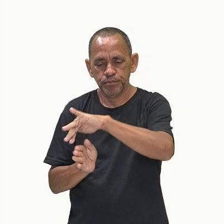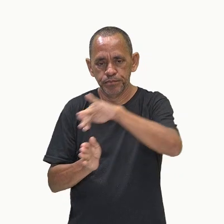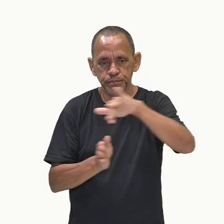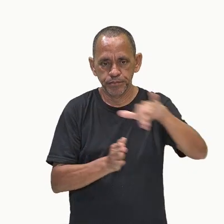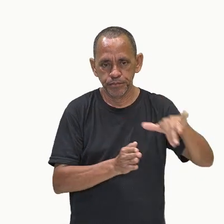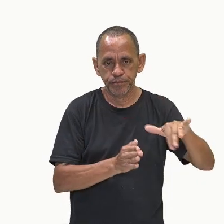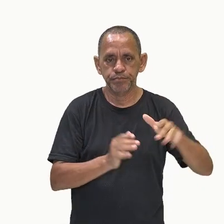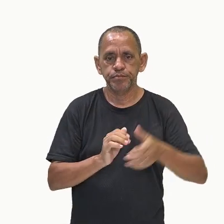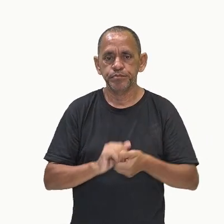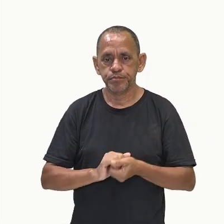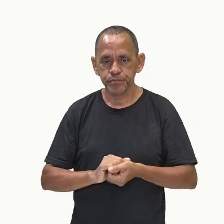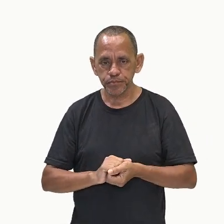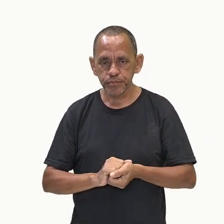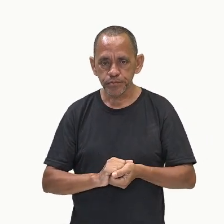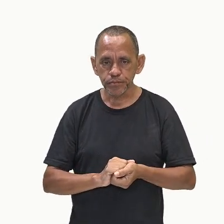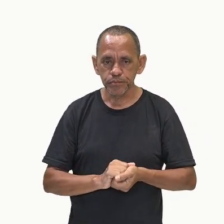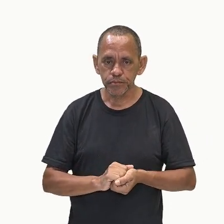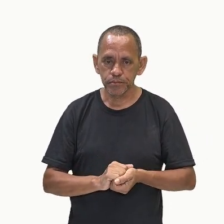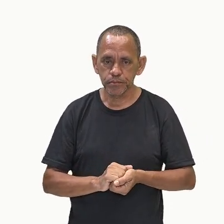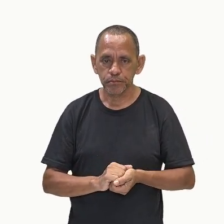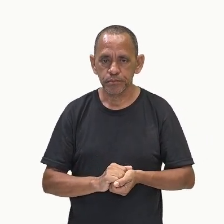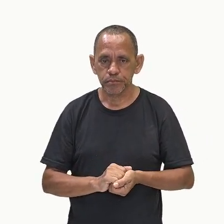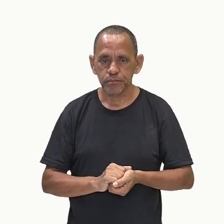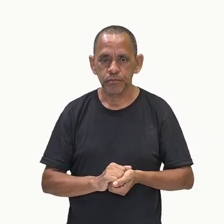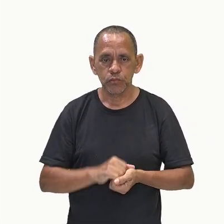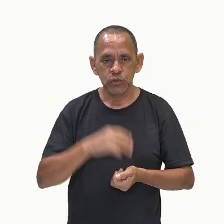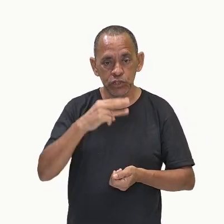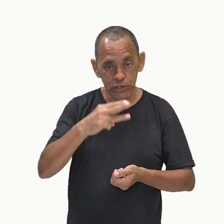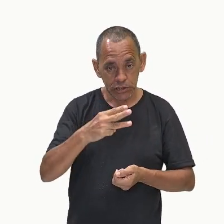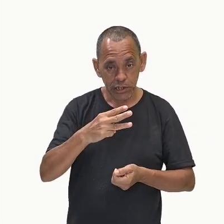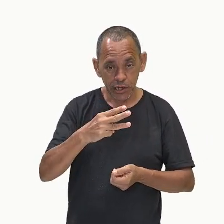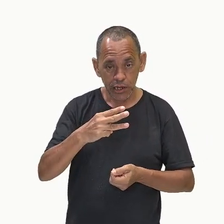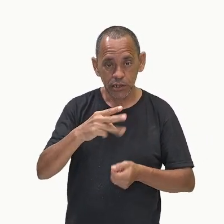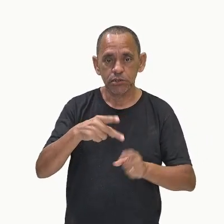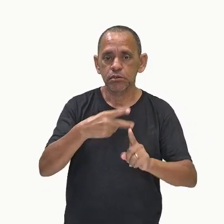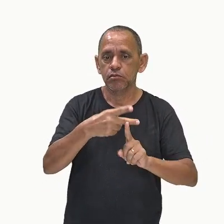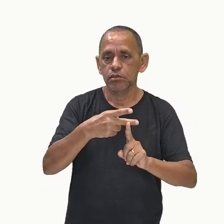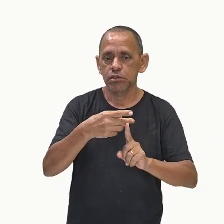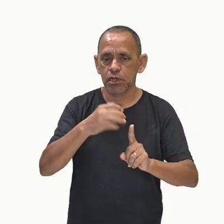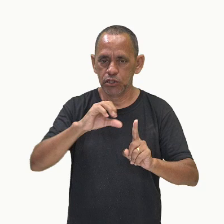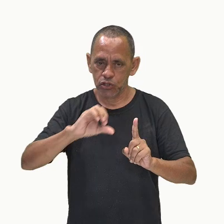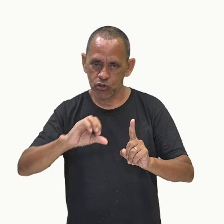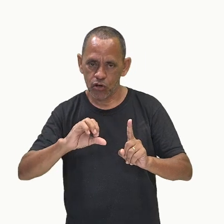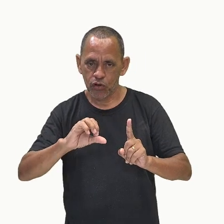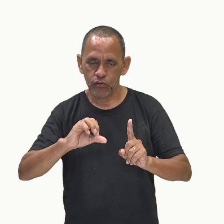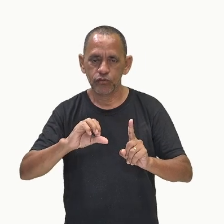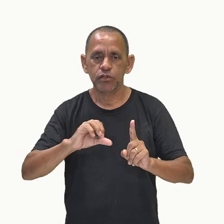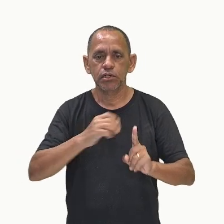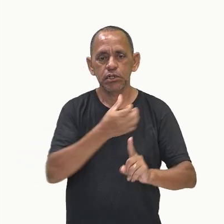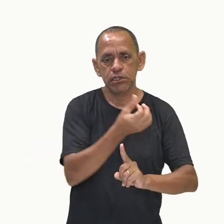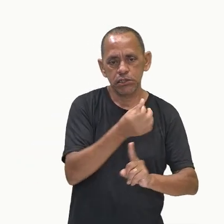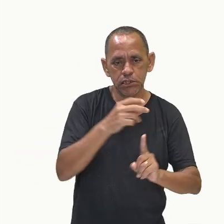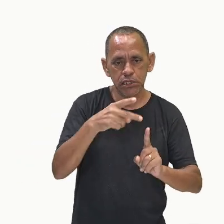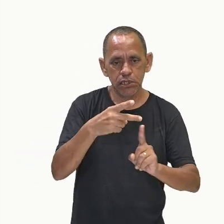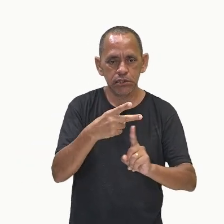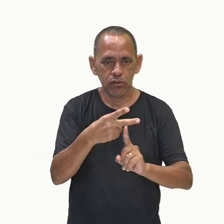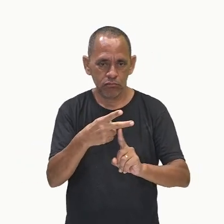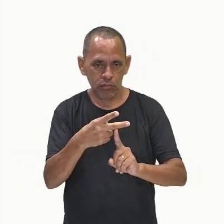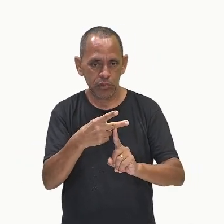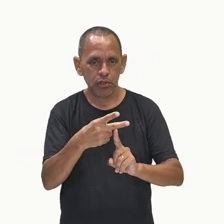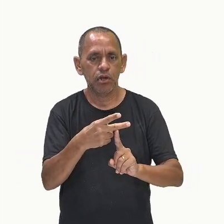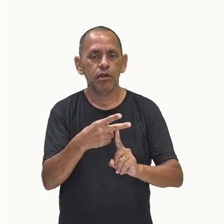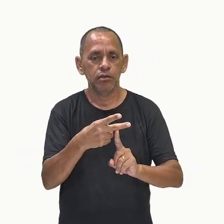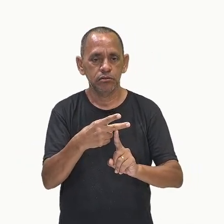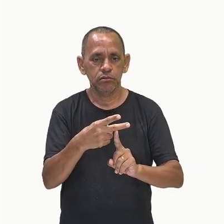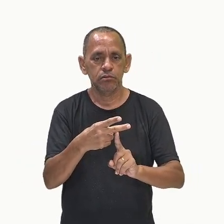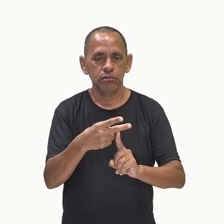índice, sai o 45. 3 ao quadrado é 9, 6 ao quadrado, 36.